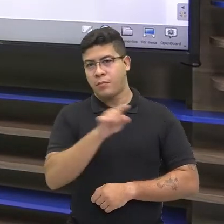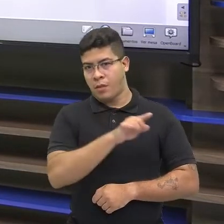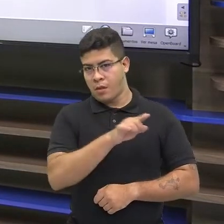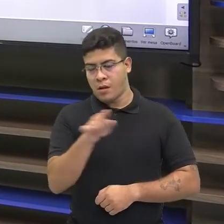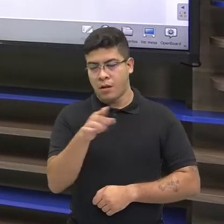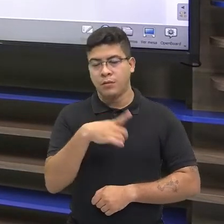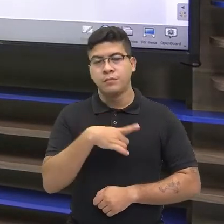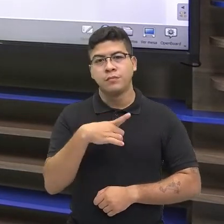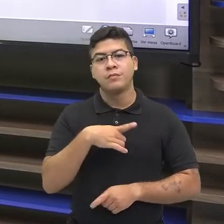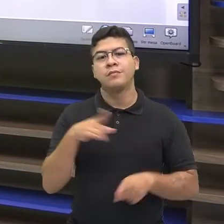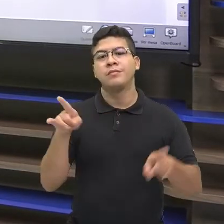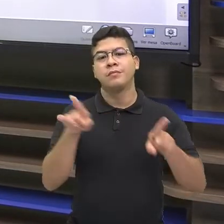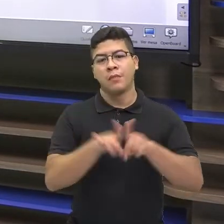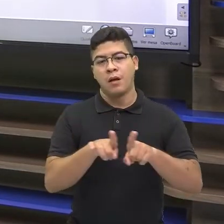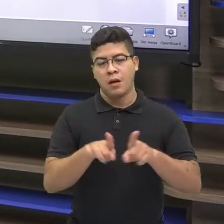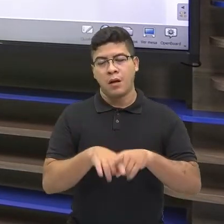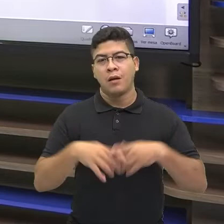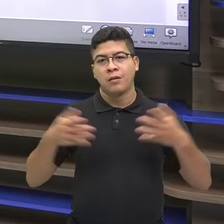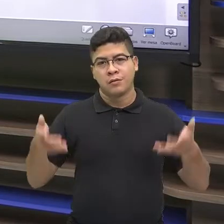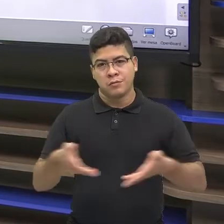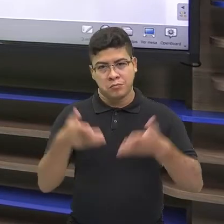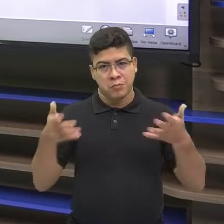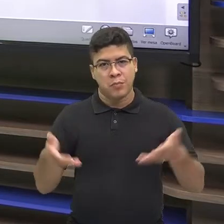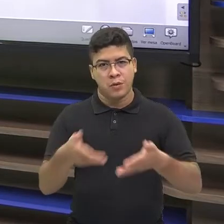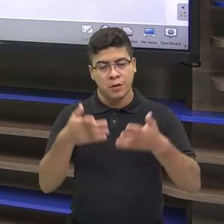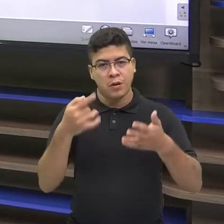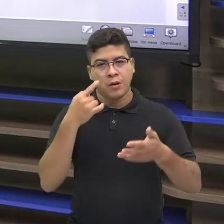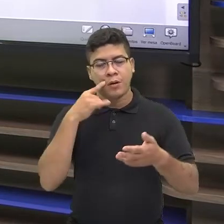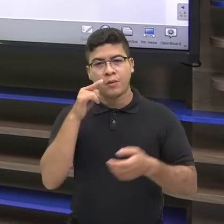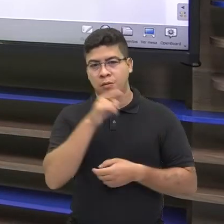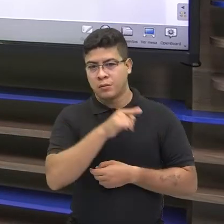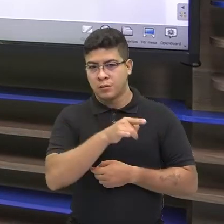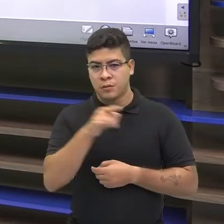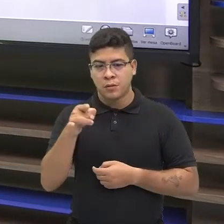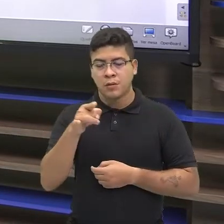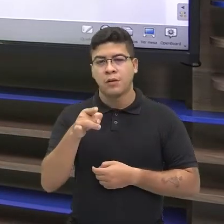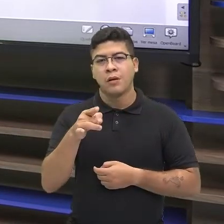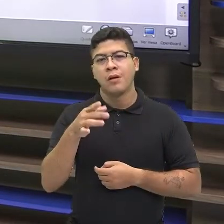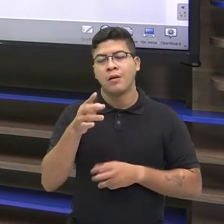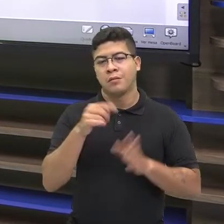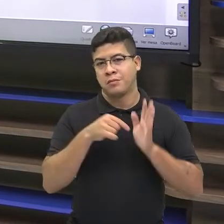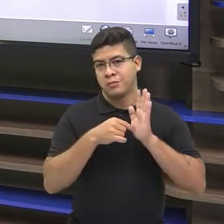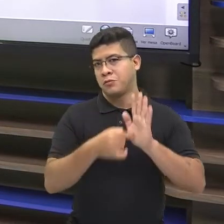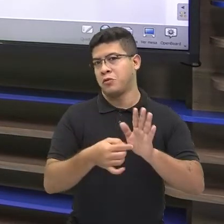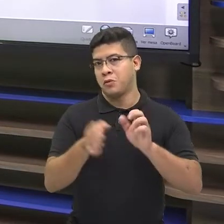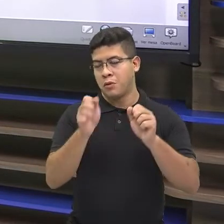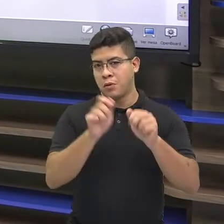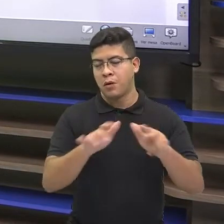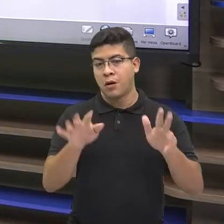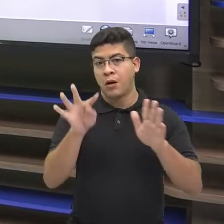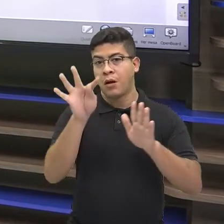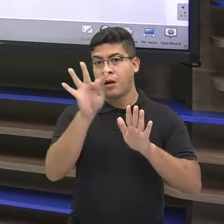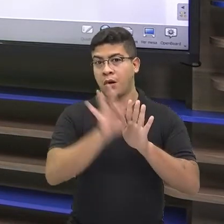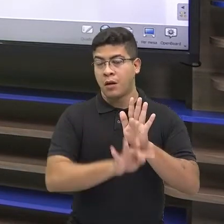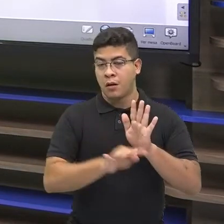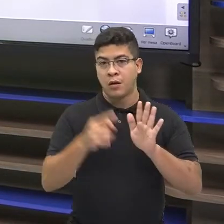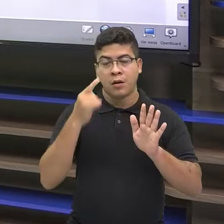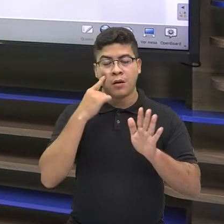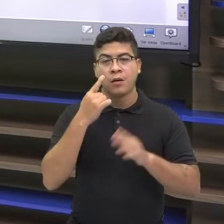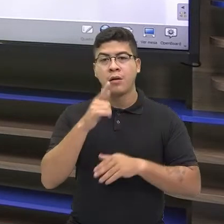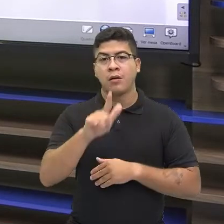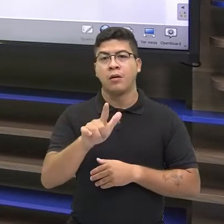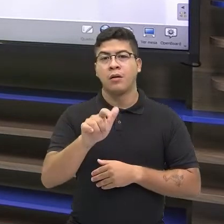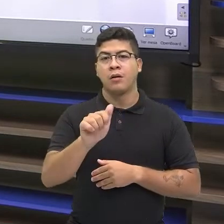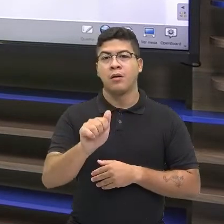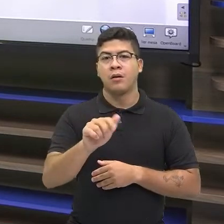Falei a respeito da velocidade, exaltação da máquina, mostrei as imagens. Agora nós vamos ver um texto de Álvaro de Campos,